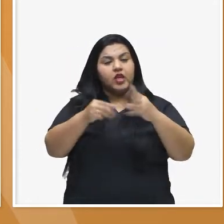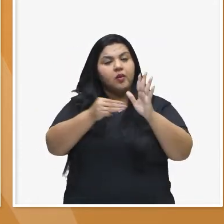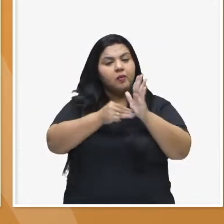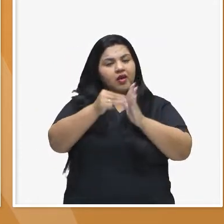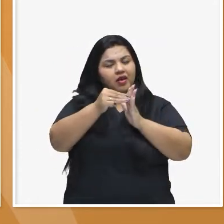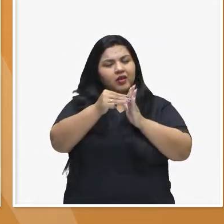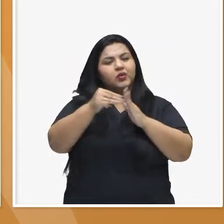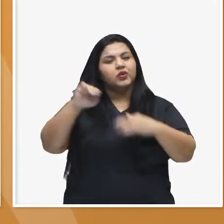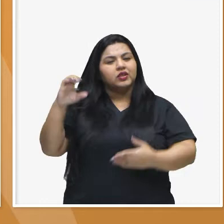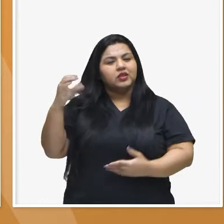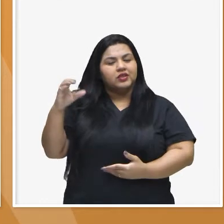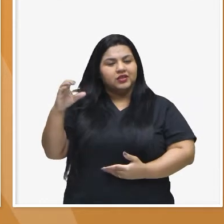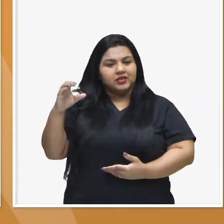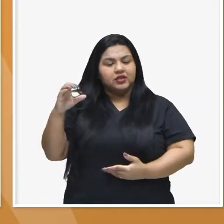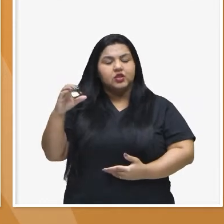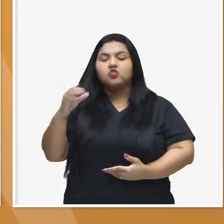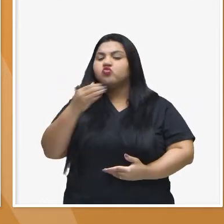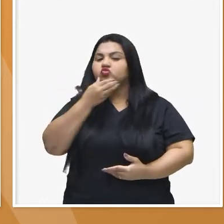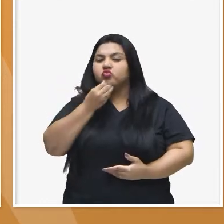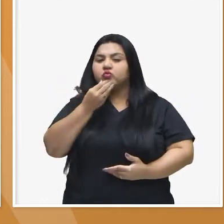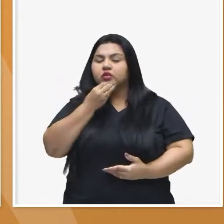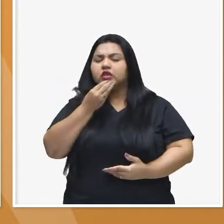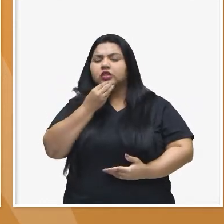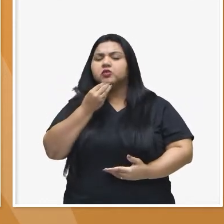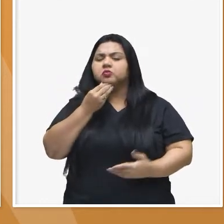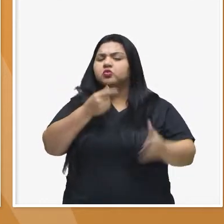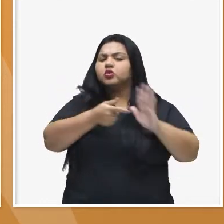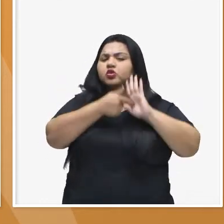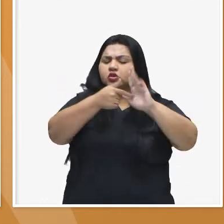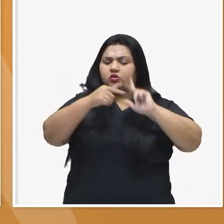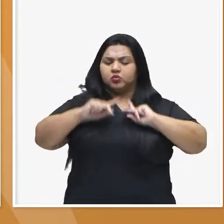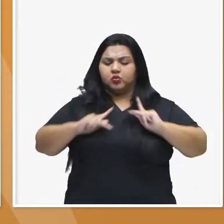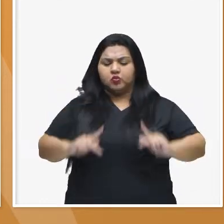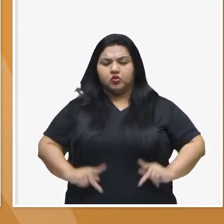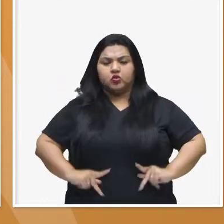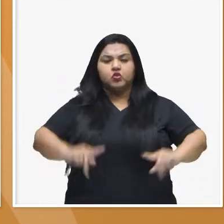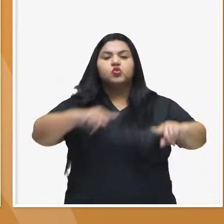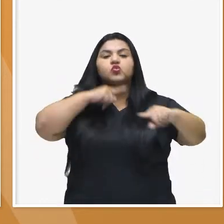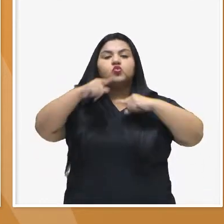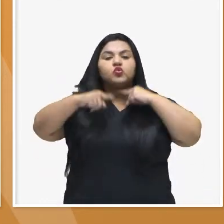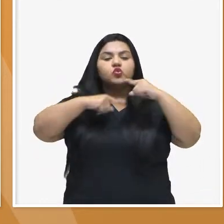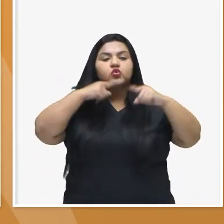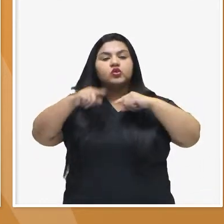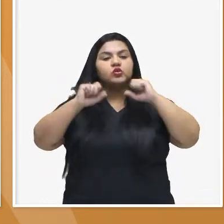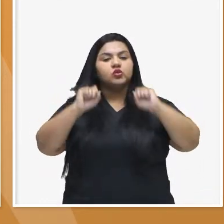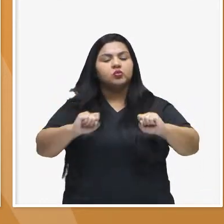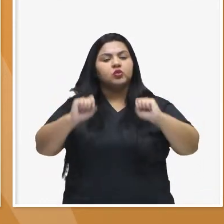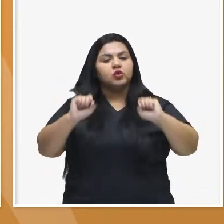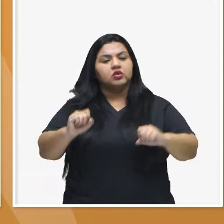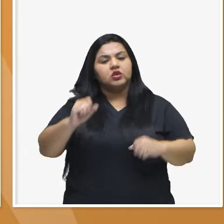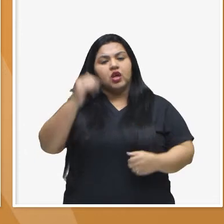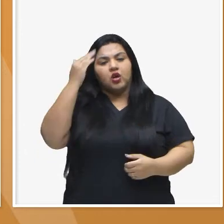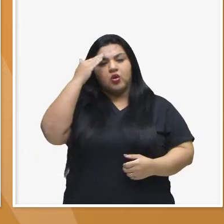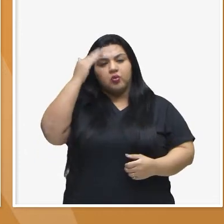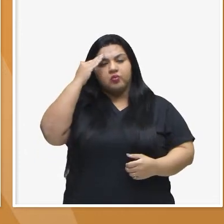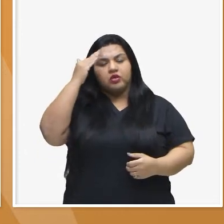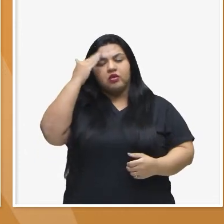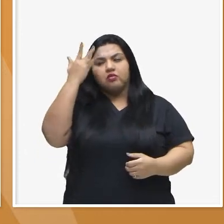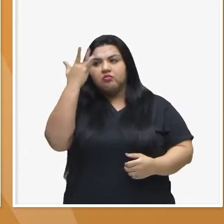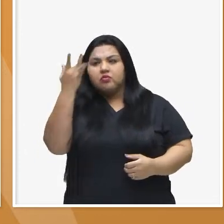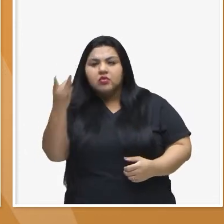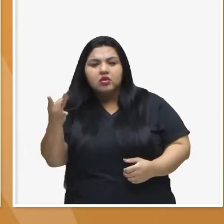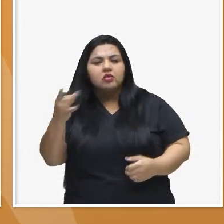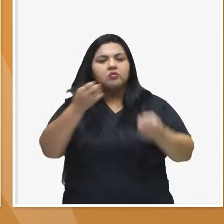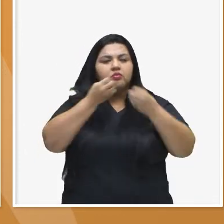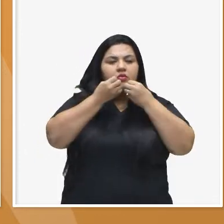Descartes, que ele nos coloca dentro de uma postura de dúvida, para que a gente possa compreender o mundo, duvidando